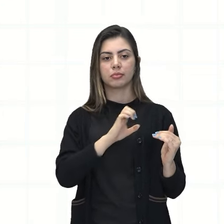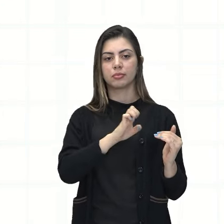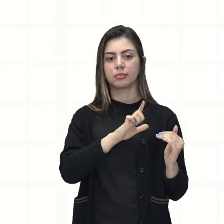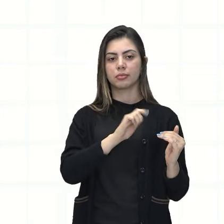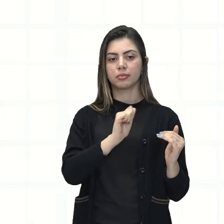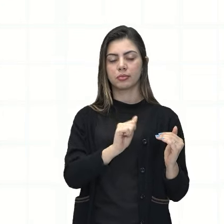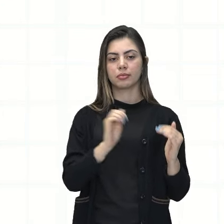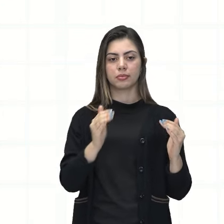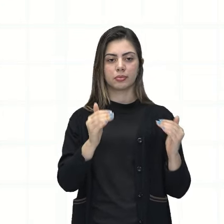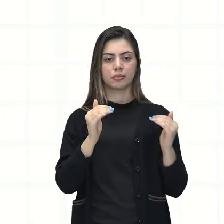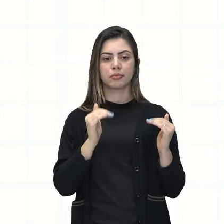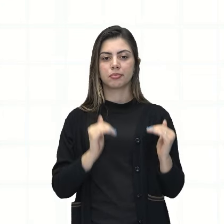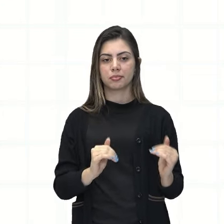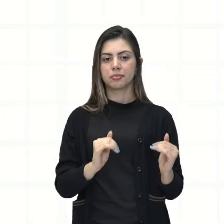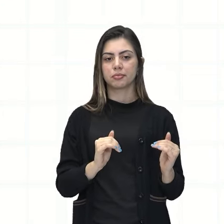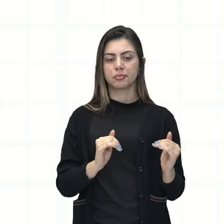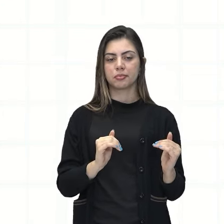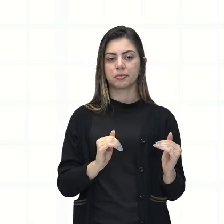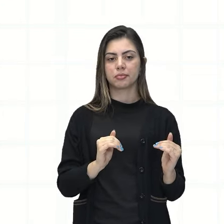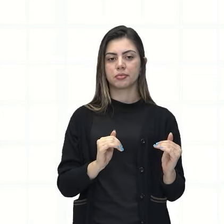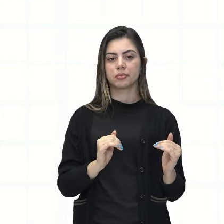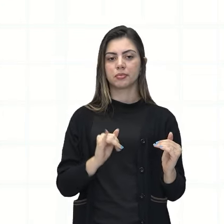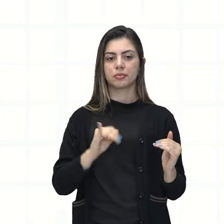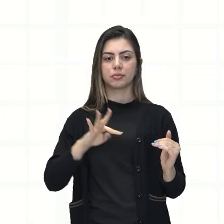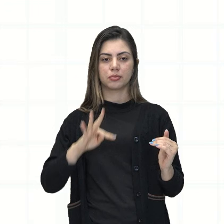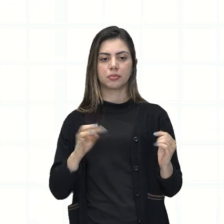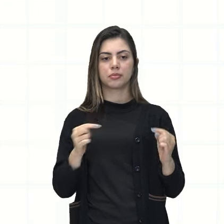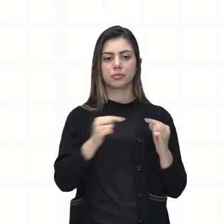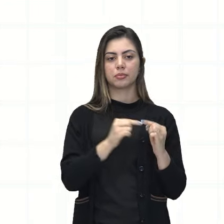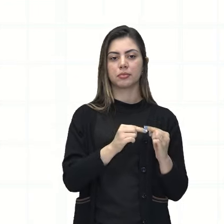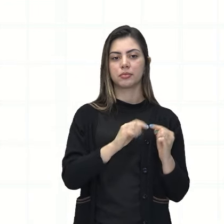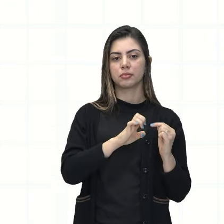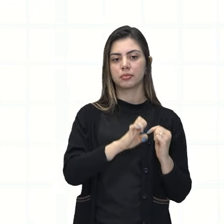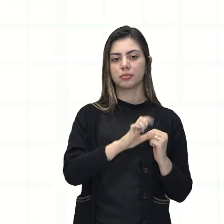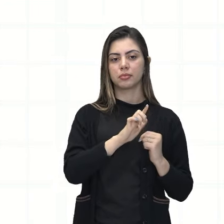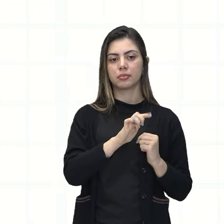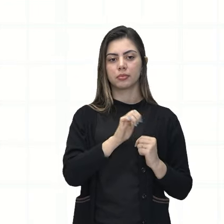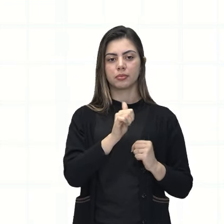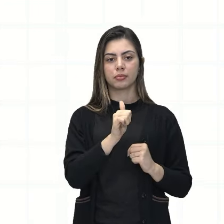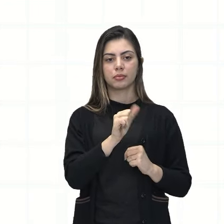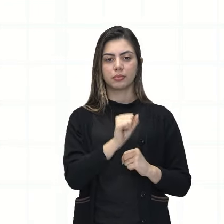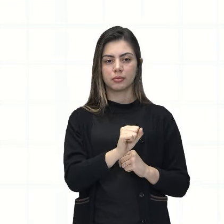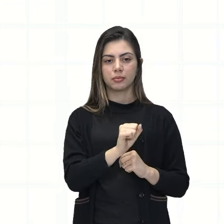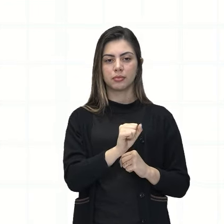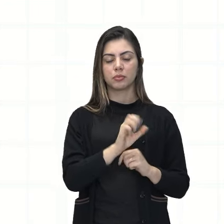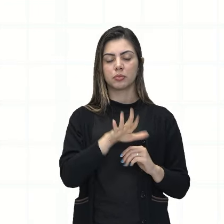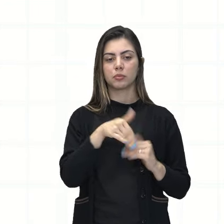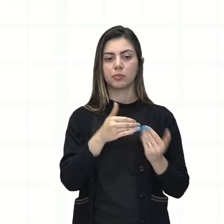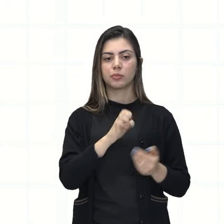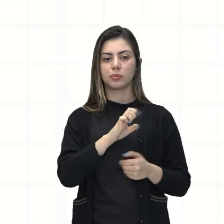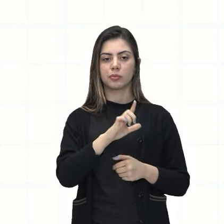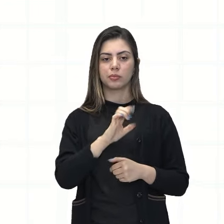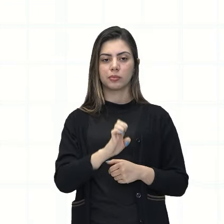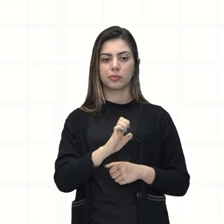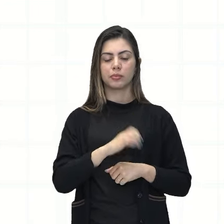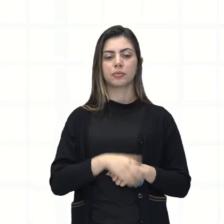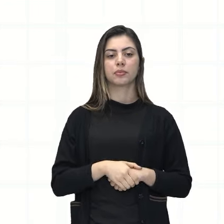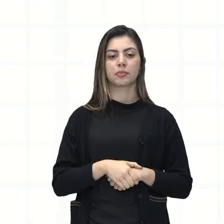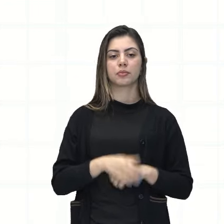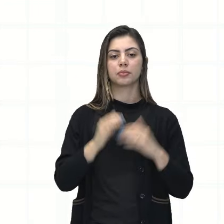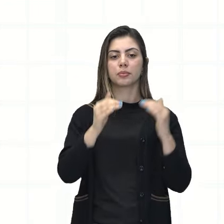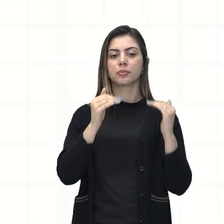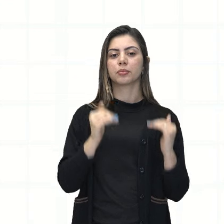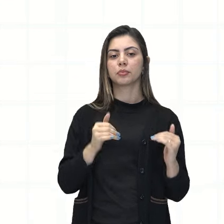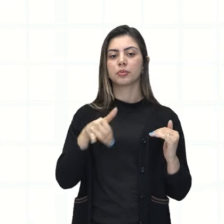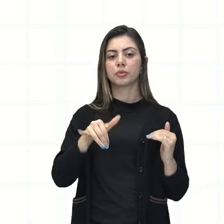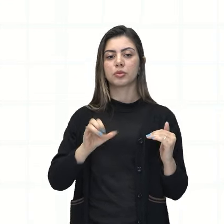ela, it, que é utilizado para coisas, objetos e animais, ela ou ele. You